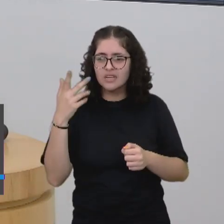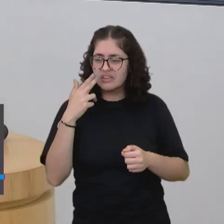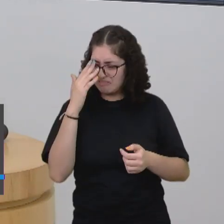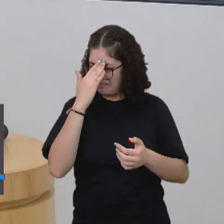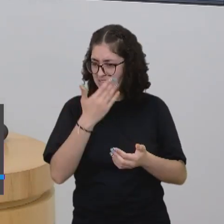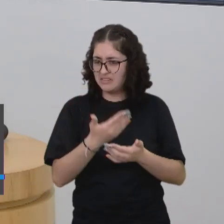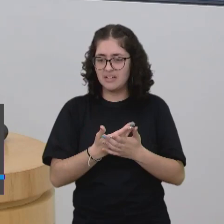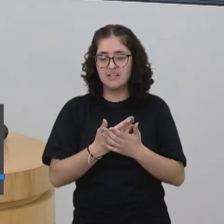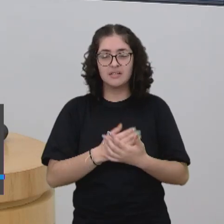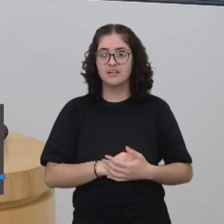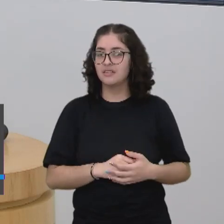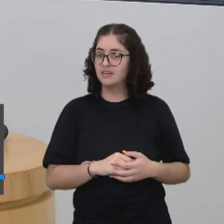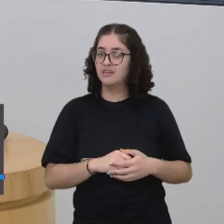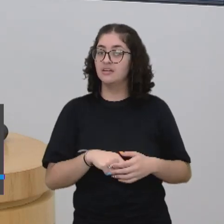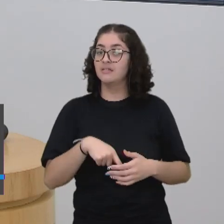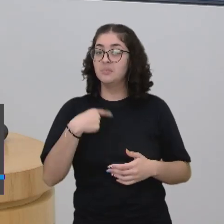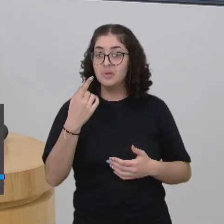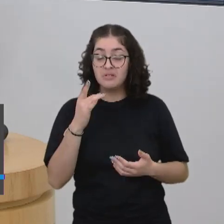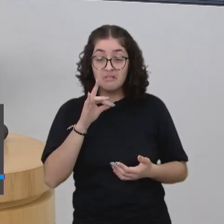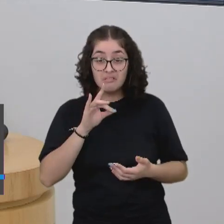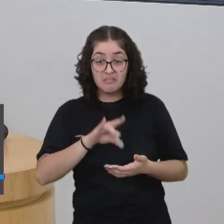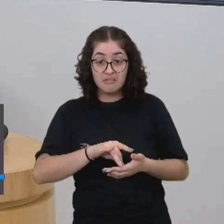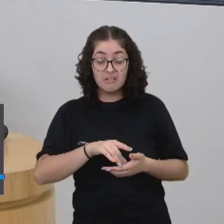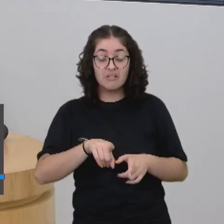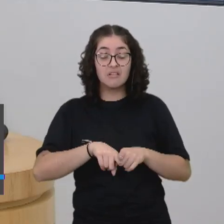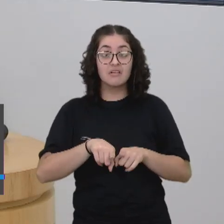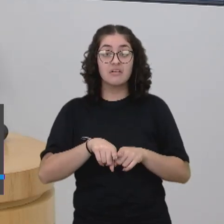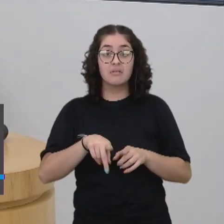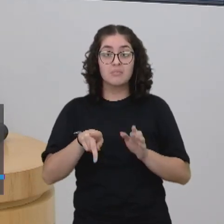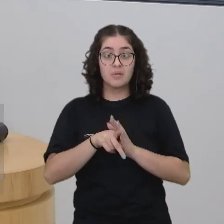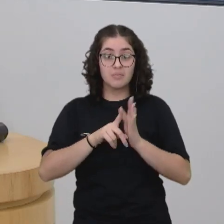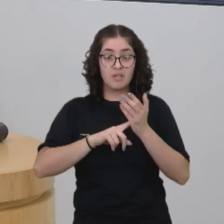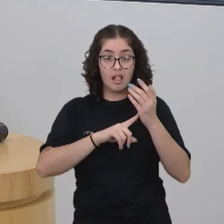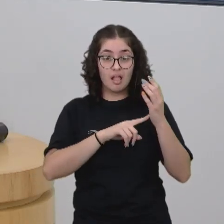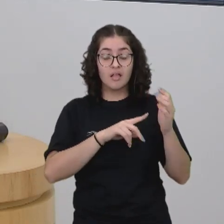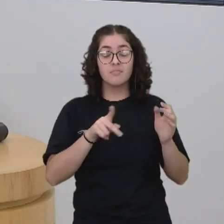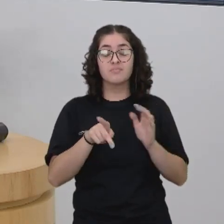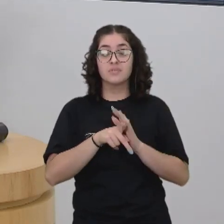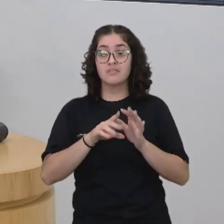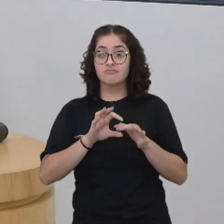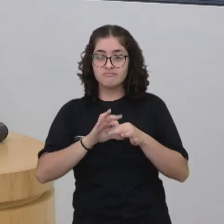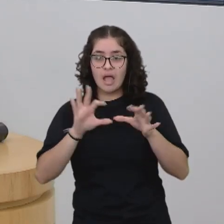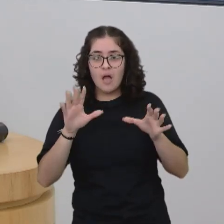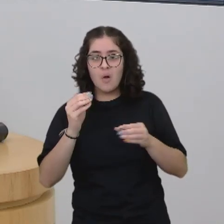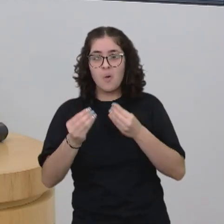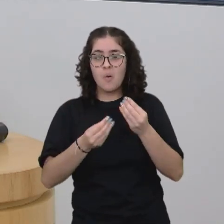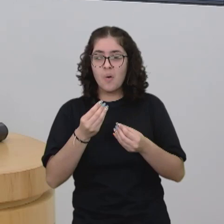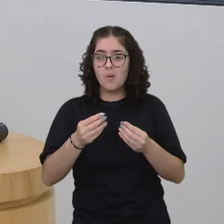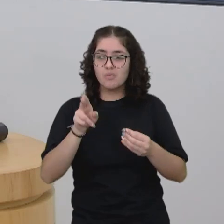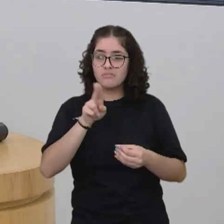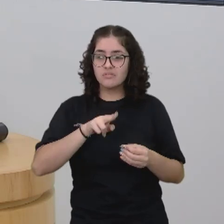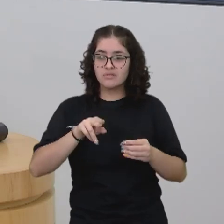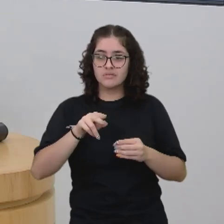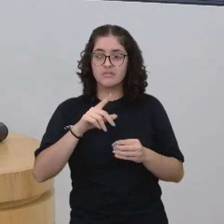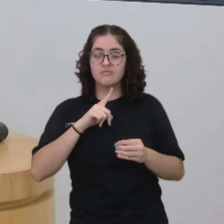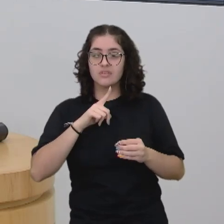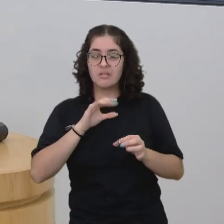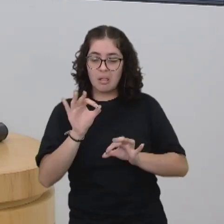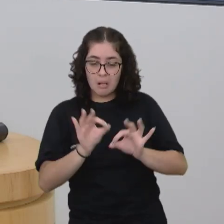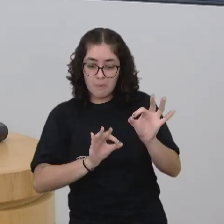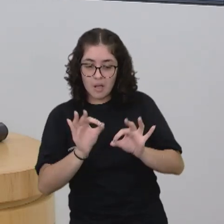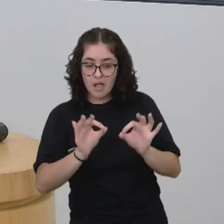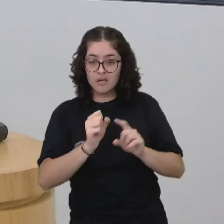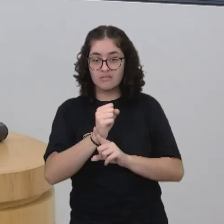acredite em nada. E a pós-verdade e a tecnocracia possa ser utilizada para manipulação social